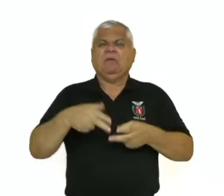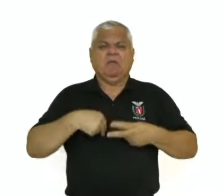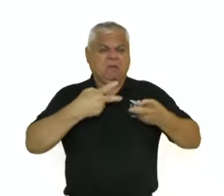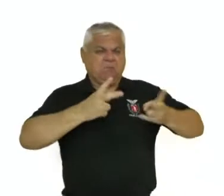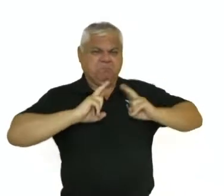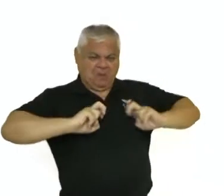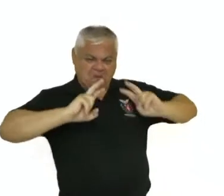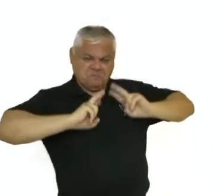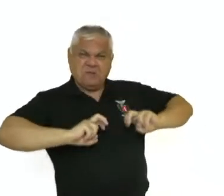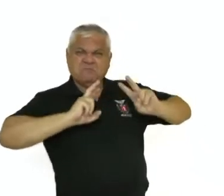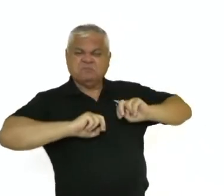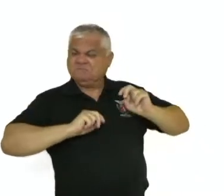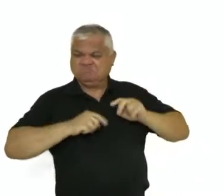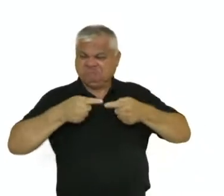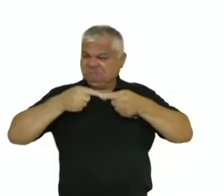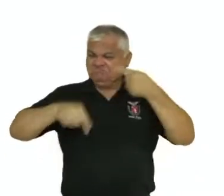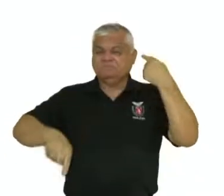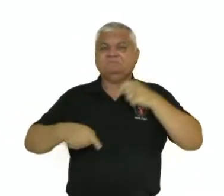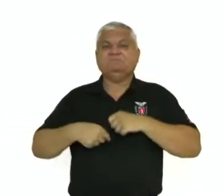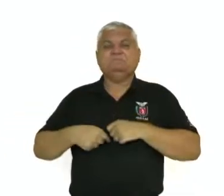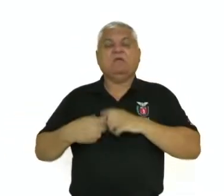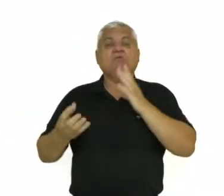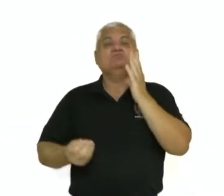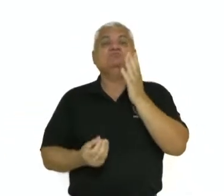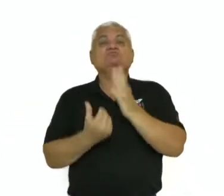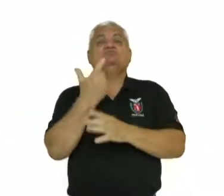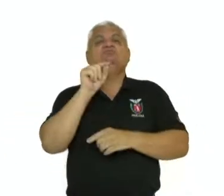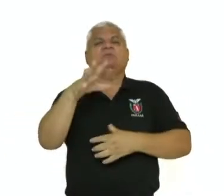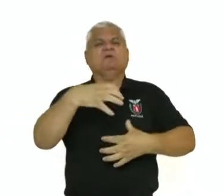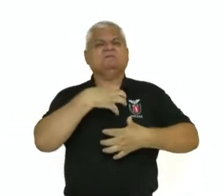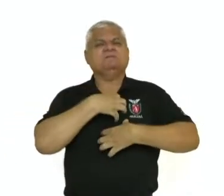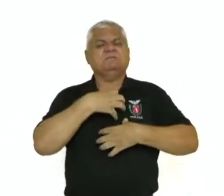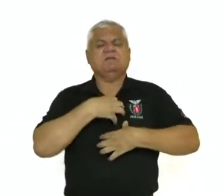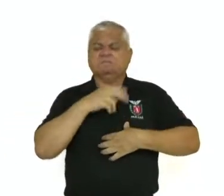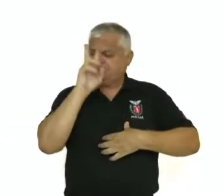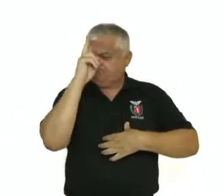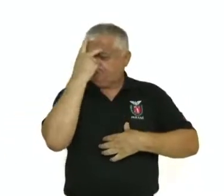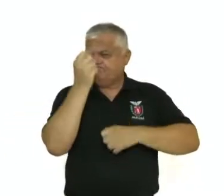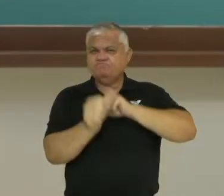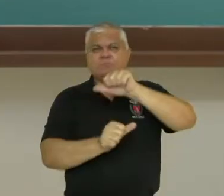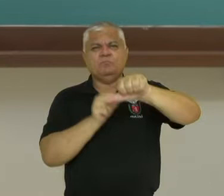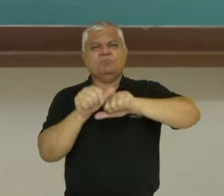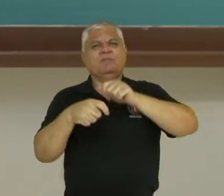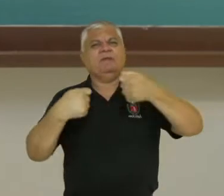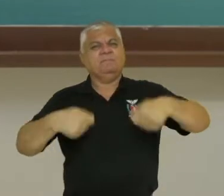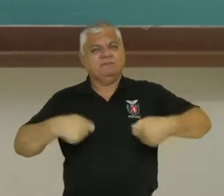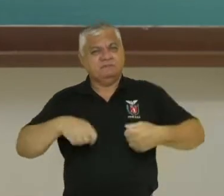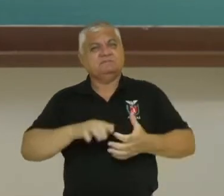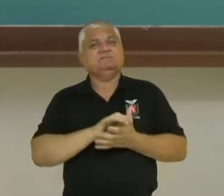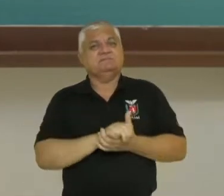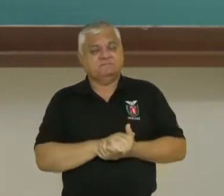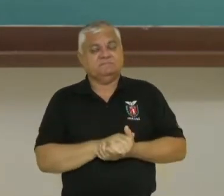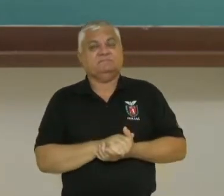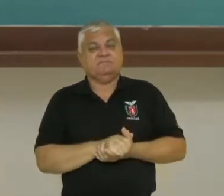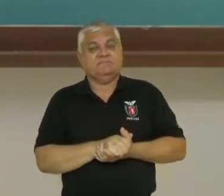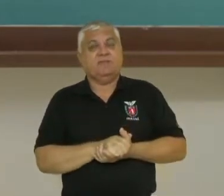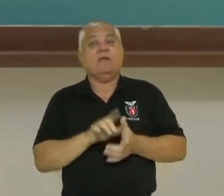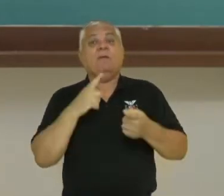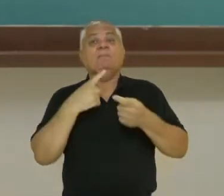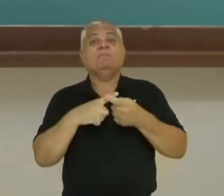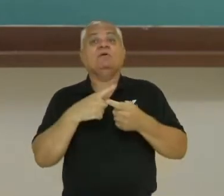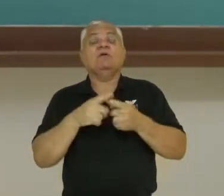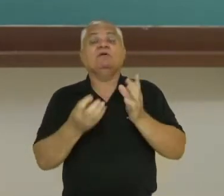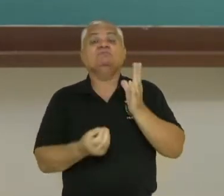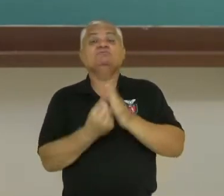viviam, tal fato fez surgir no continente um sentimento de mudança. Esse sentimento de mudança parte